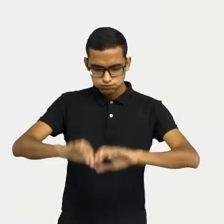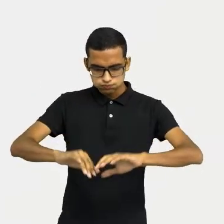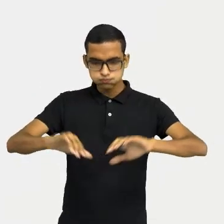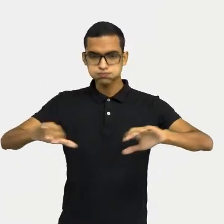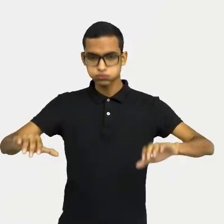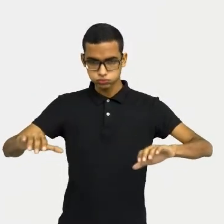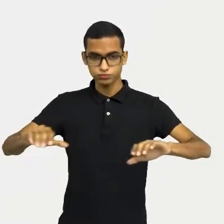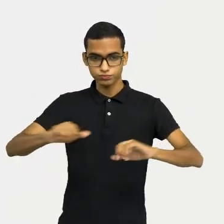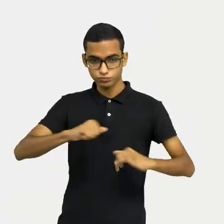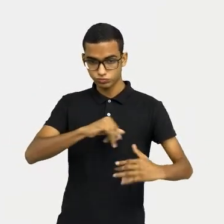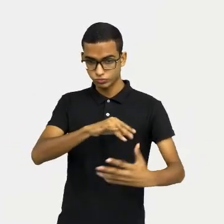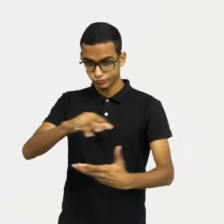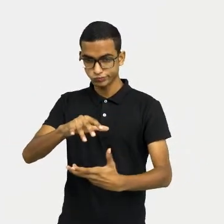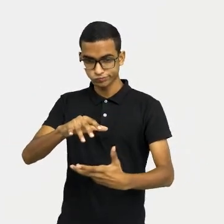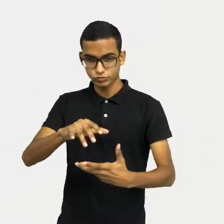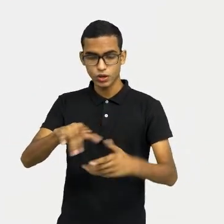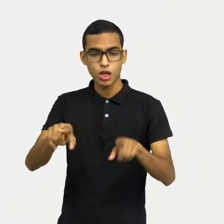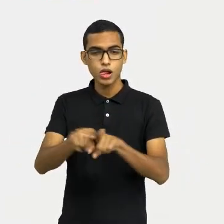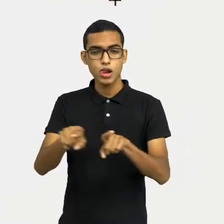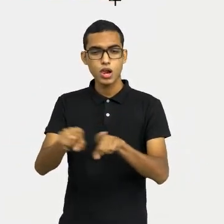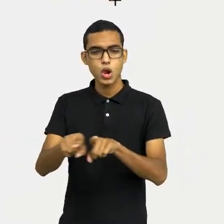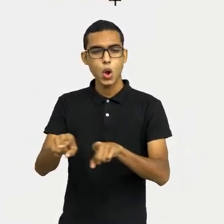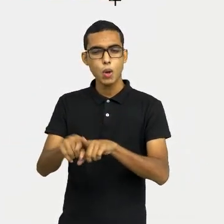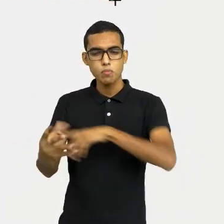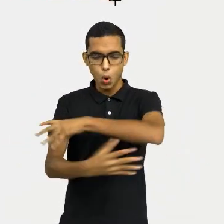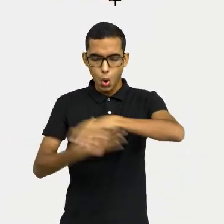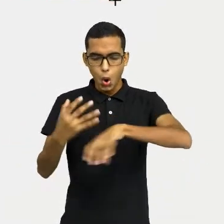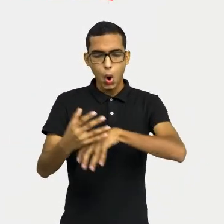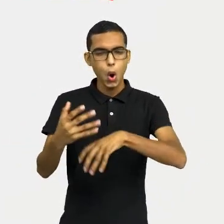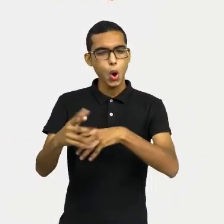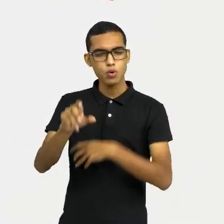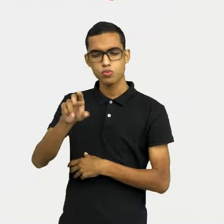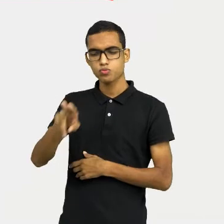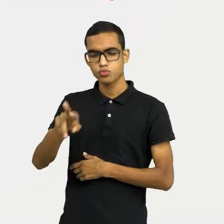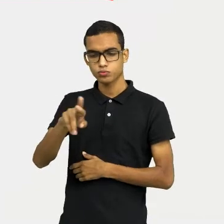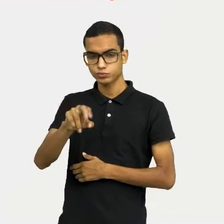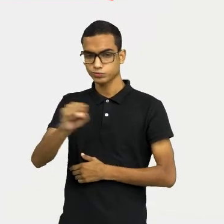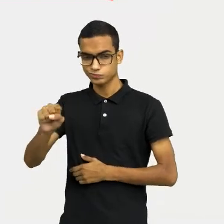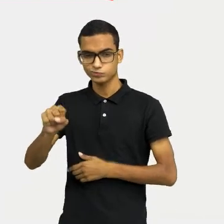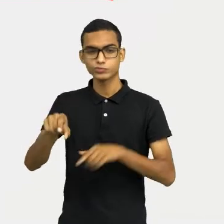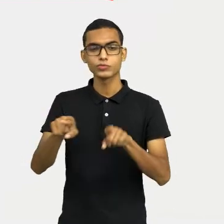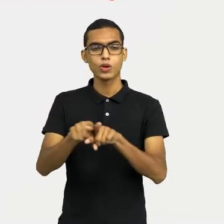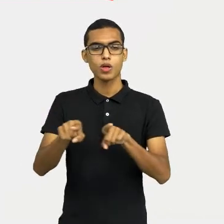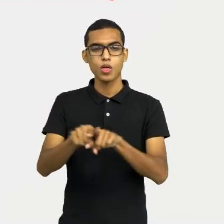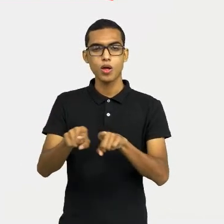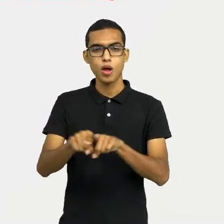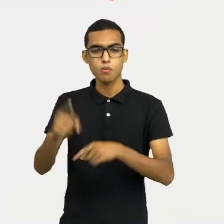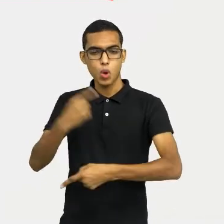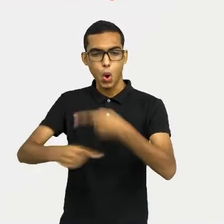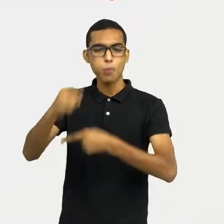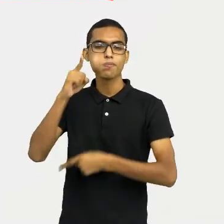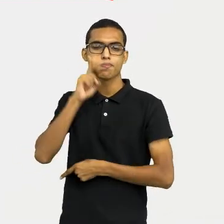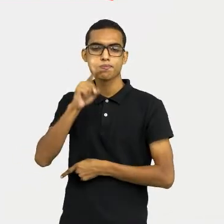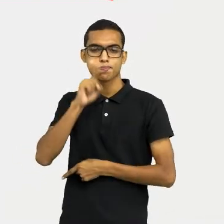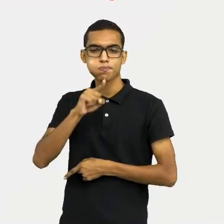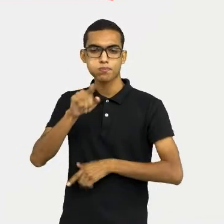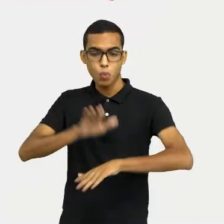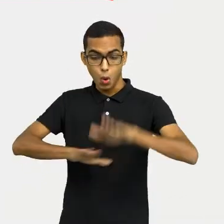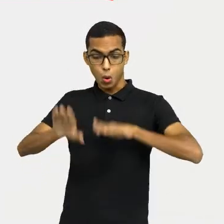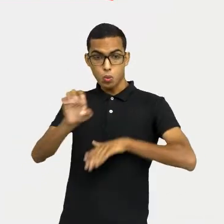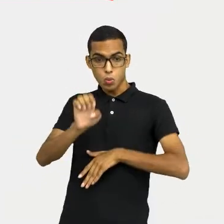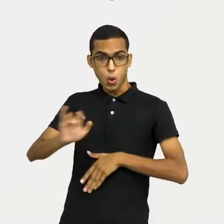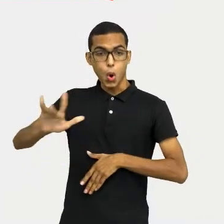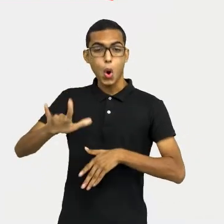Soviética, a ascensão dos Estados Unidos, o recuo da Europa e a contestação anticolonial marcam